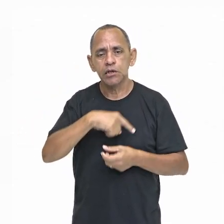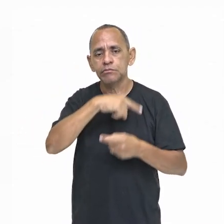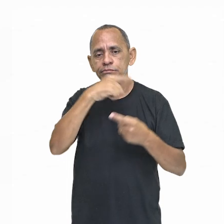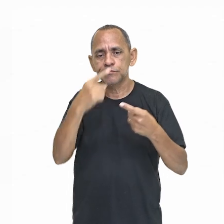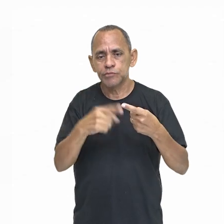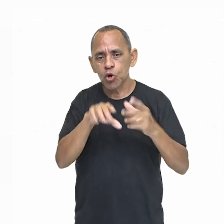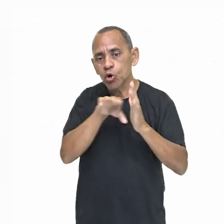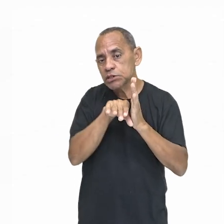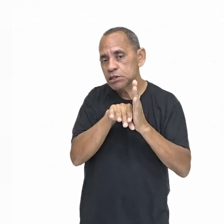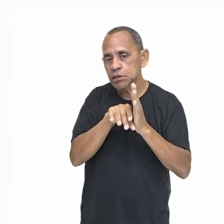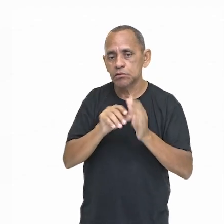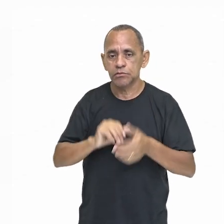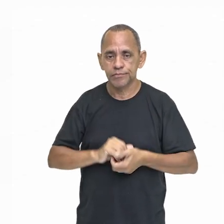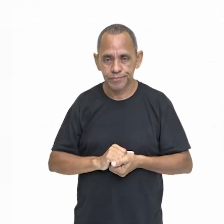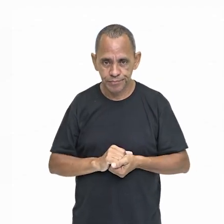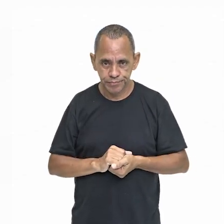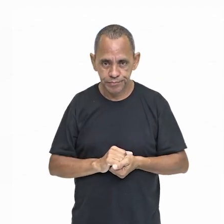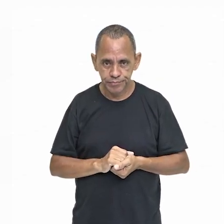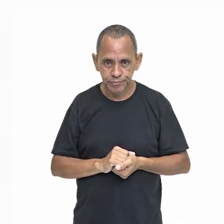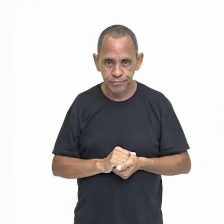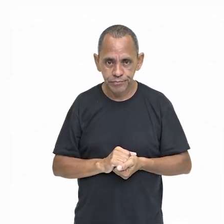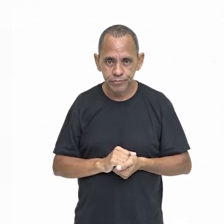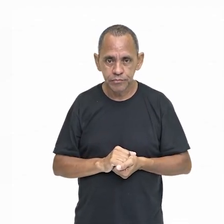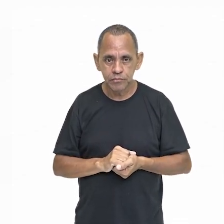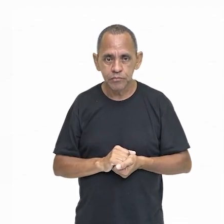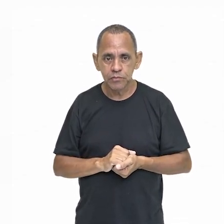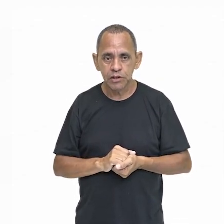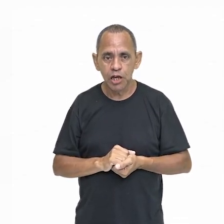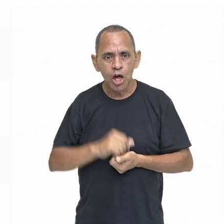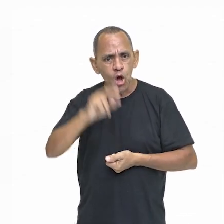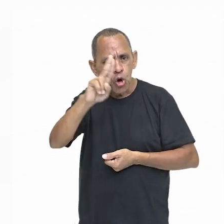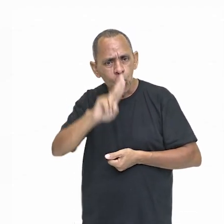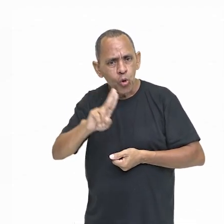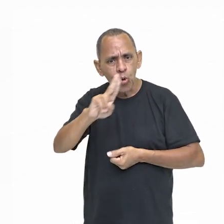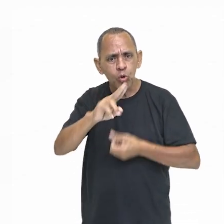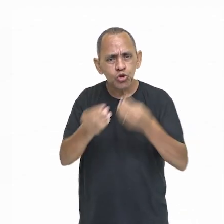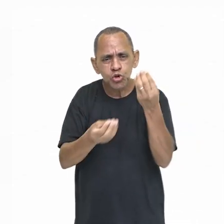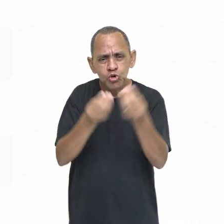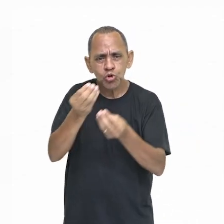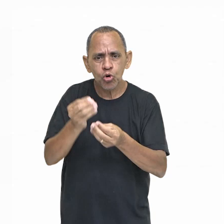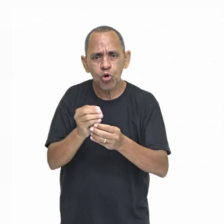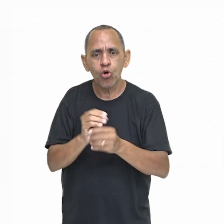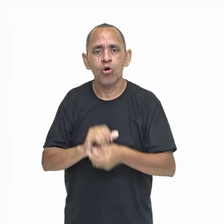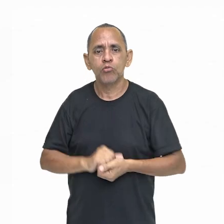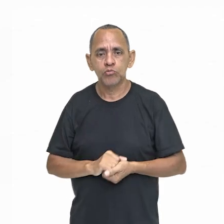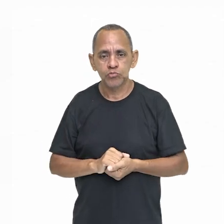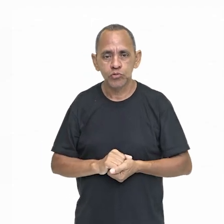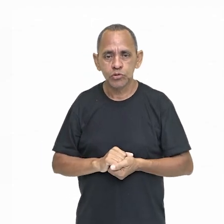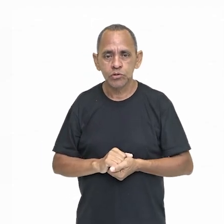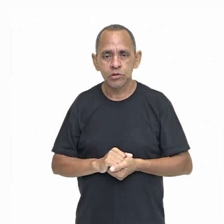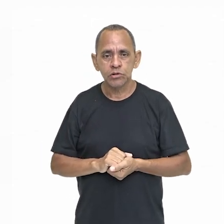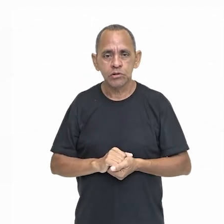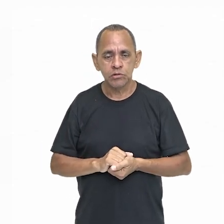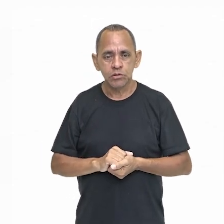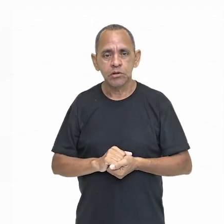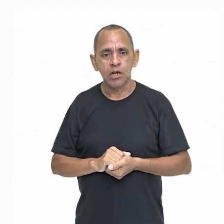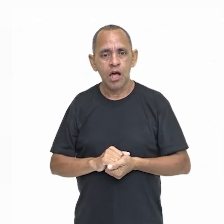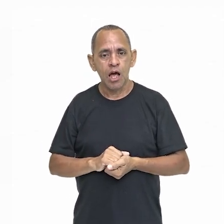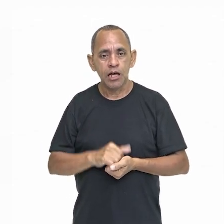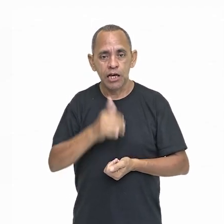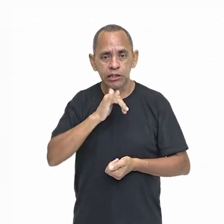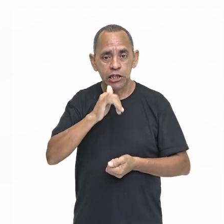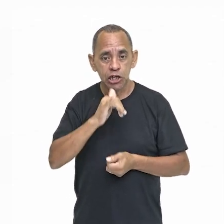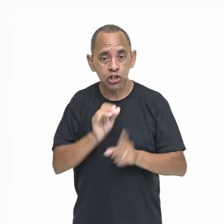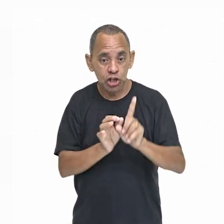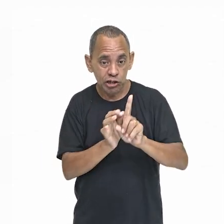seguinte definição: é a passagem da energia térmica de